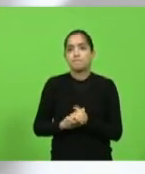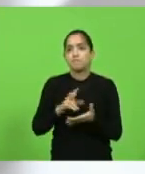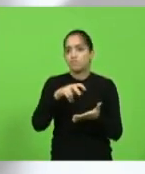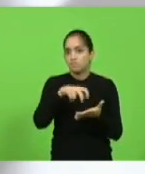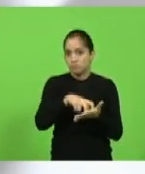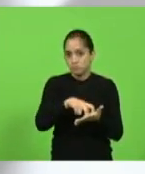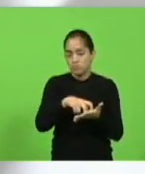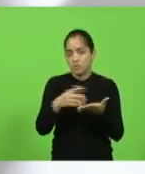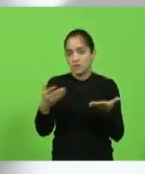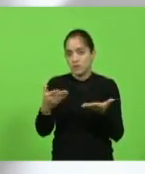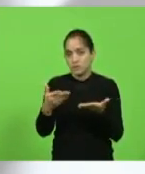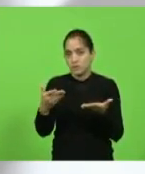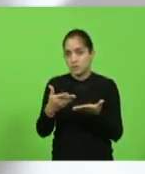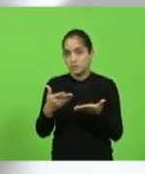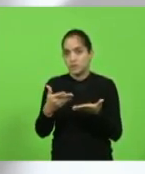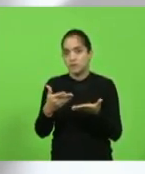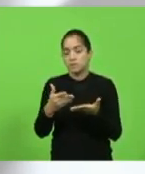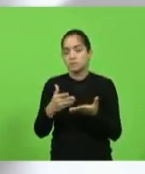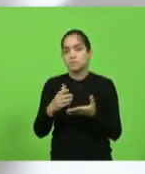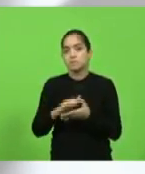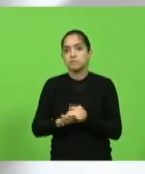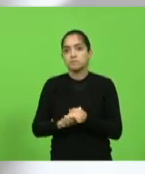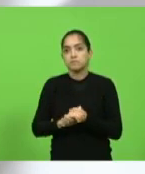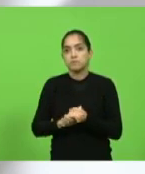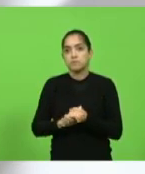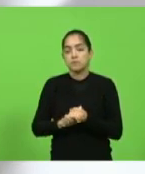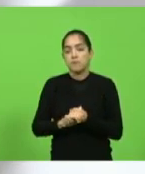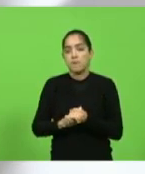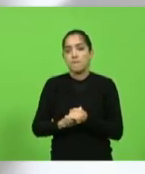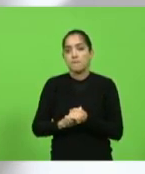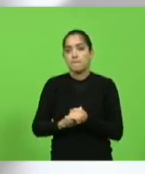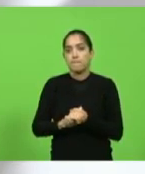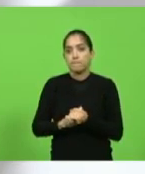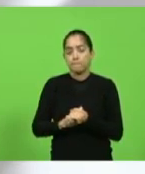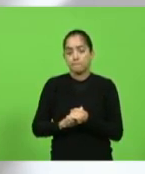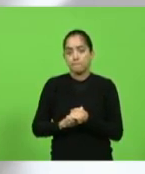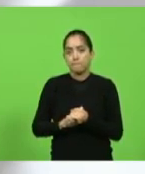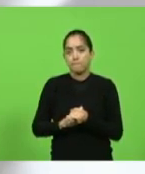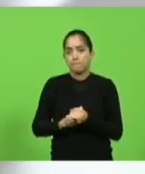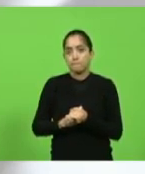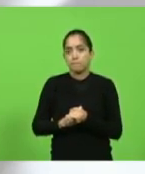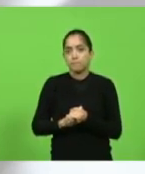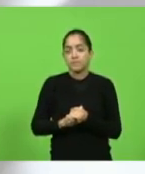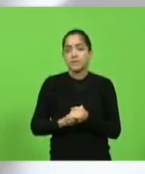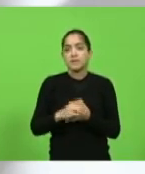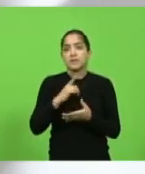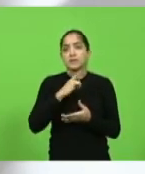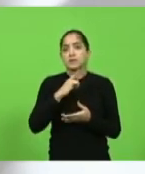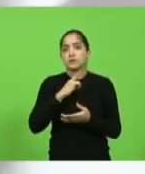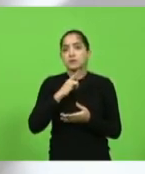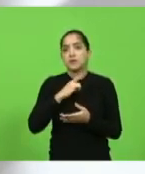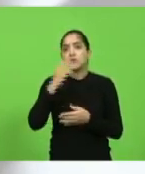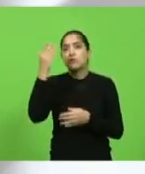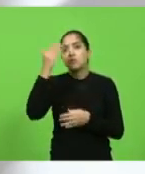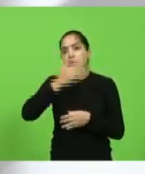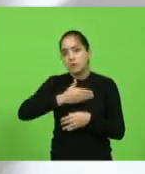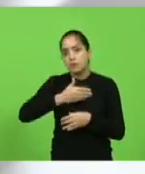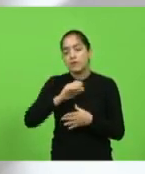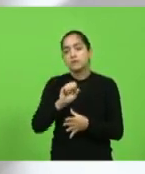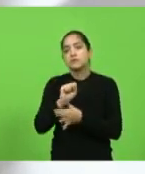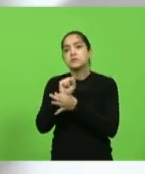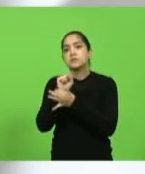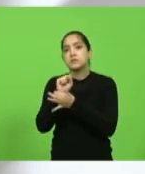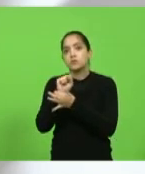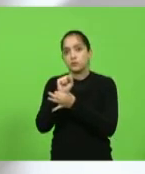na persuasão racional. Assim, por todo exposto, tenho por comprovado seguramente que, na